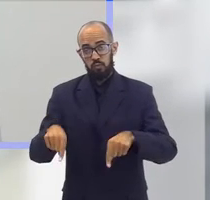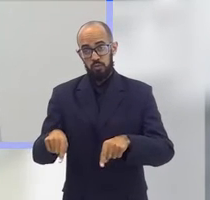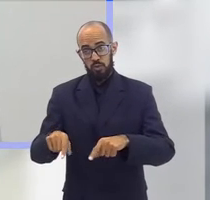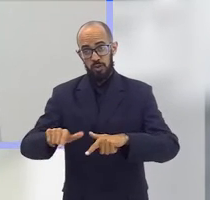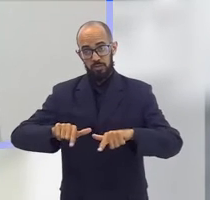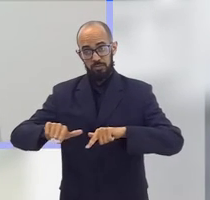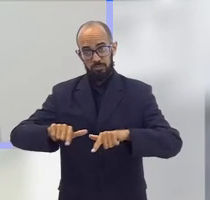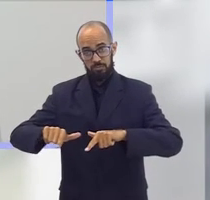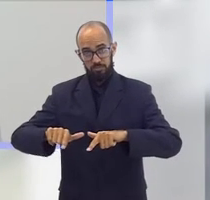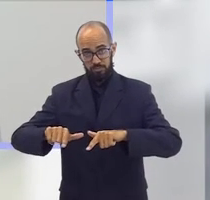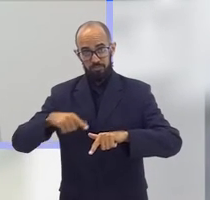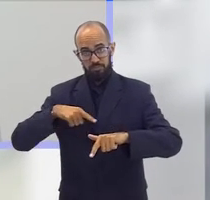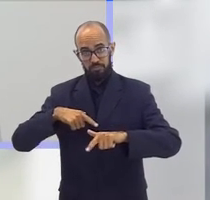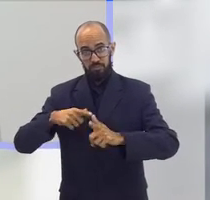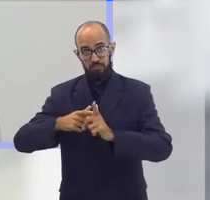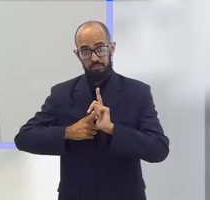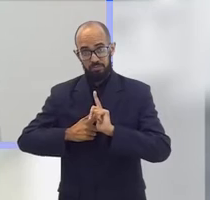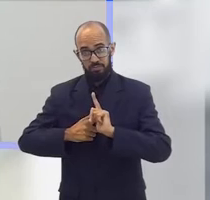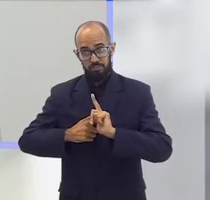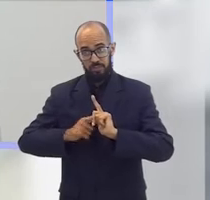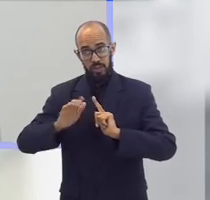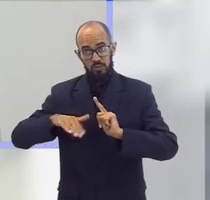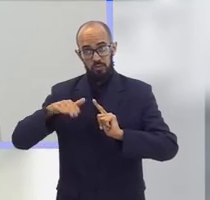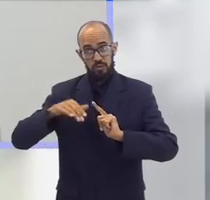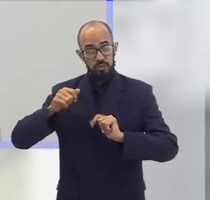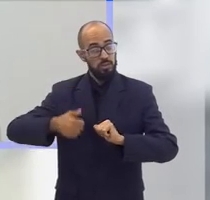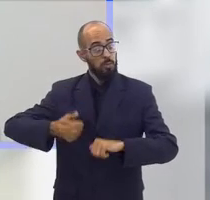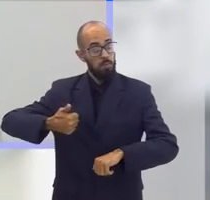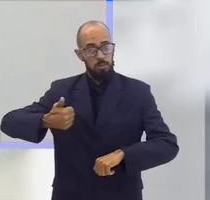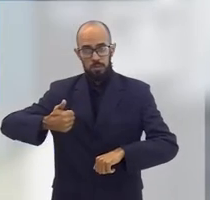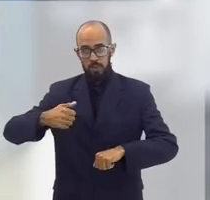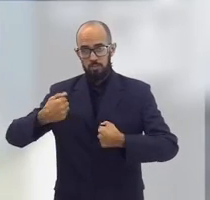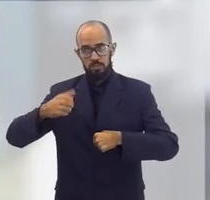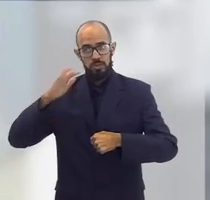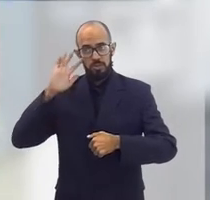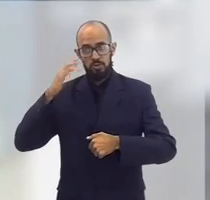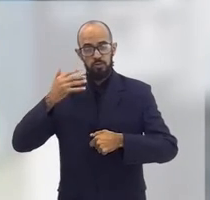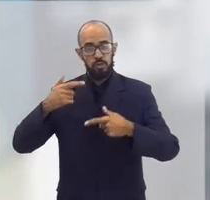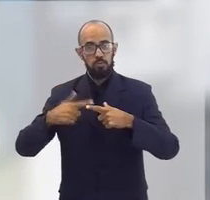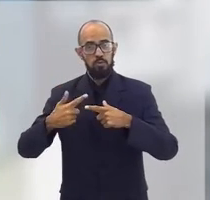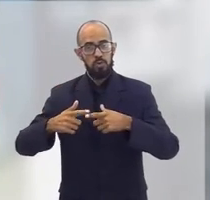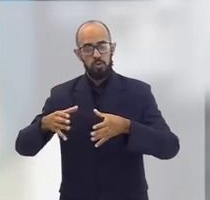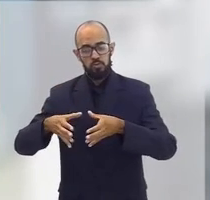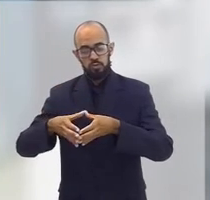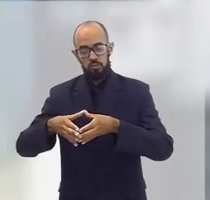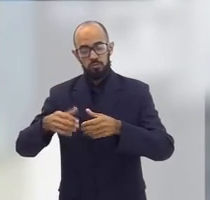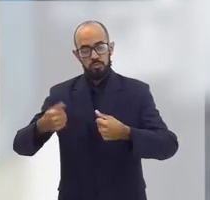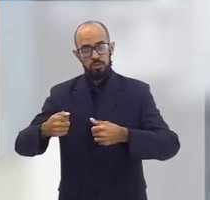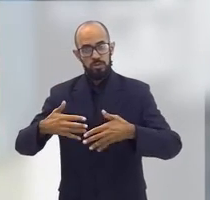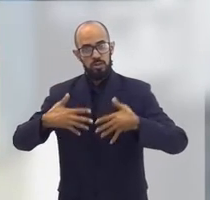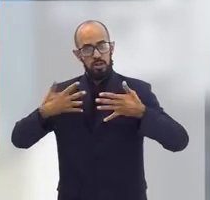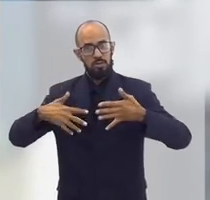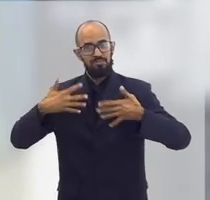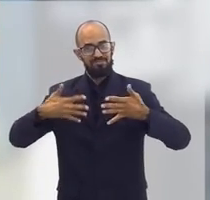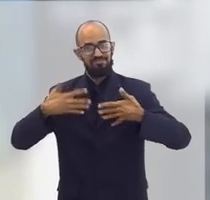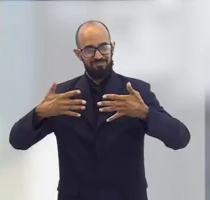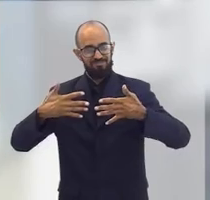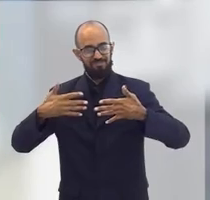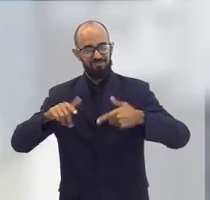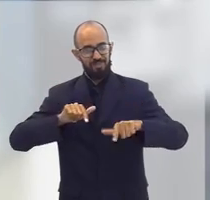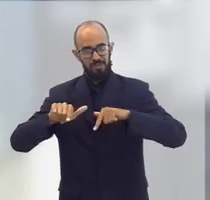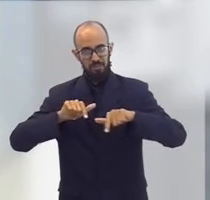trabalhista, a gente sempre coloca o passivo trabalhista como número um para ser resolvido, porque a gente quer o time engajado, motivado e